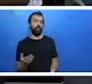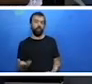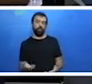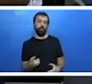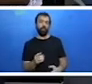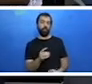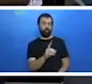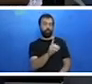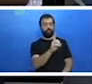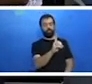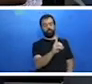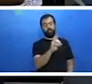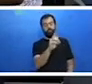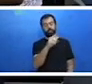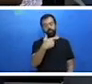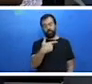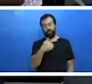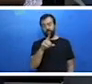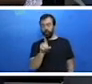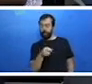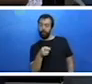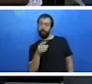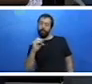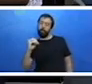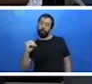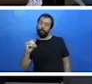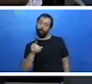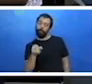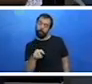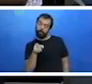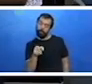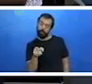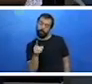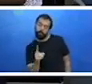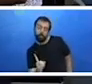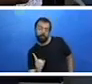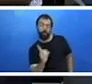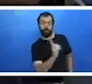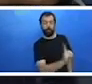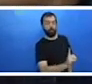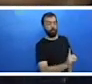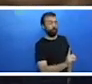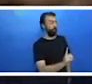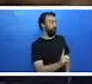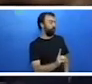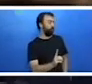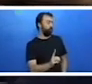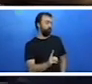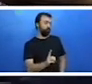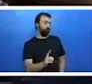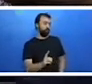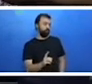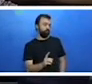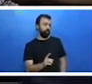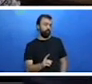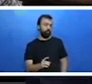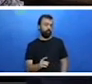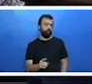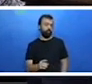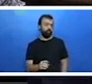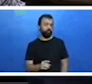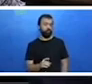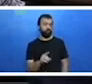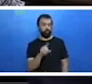no final do 7, ela vai voltar, ela vai vir depois do 1. Olha lá, a